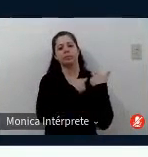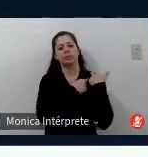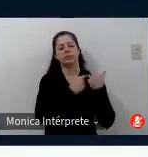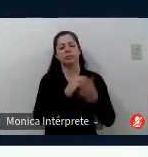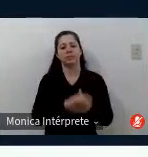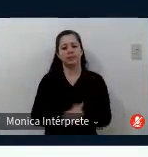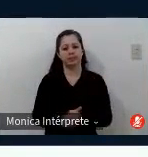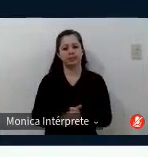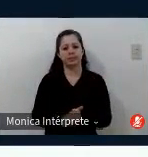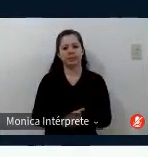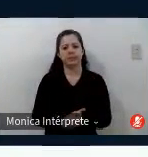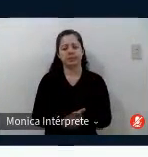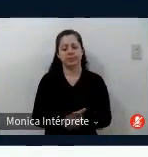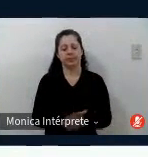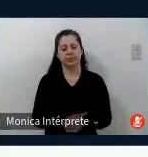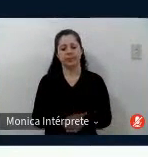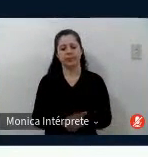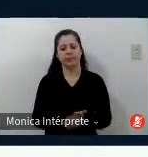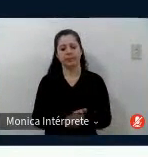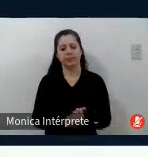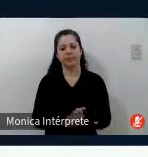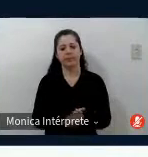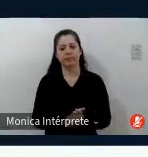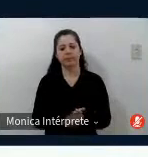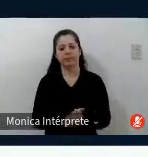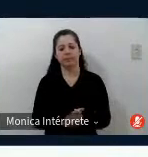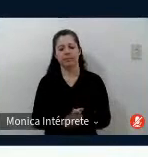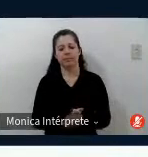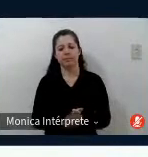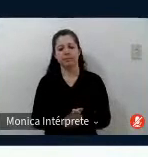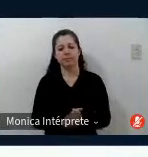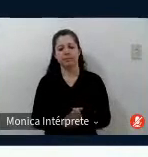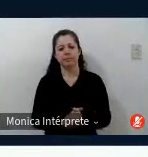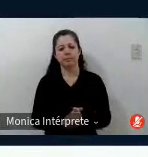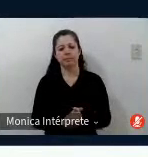constituído por diversos conhecimentos.